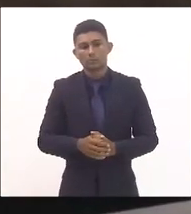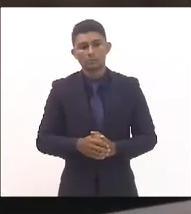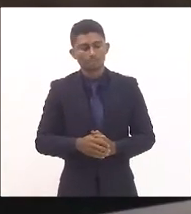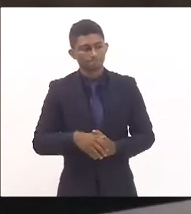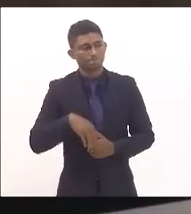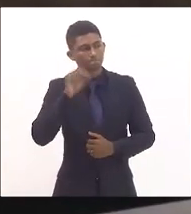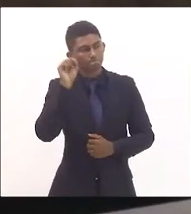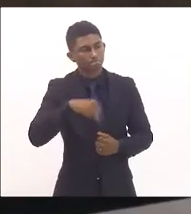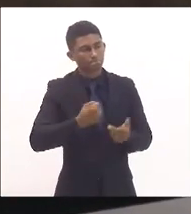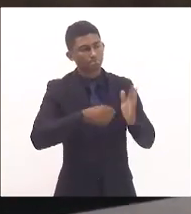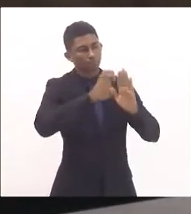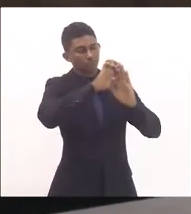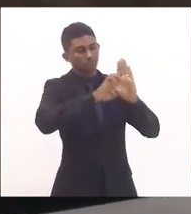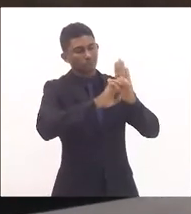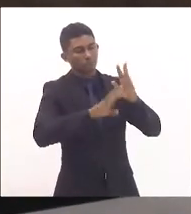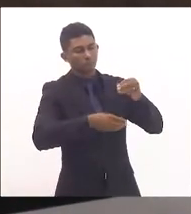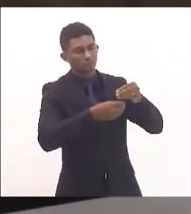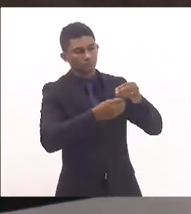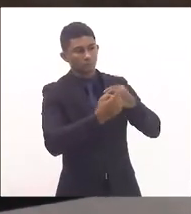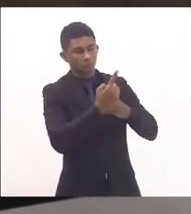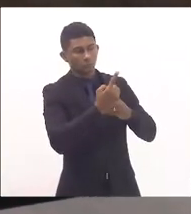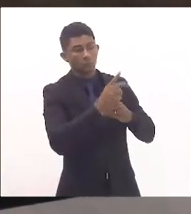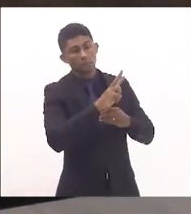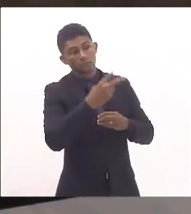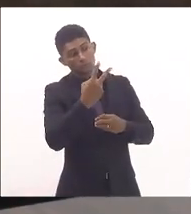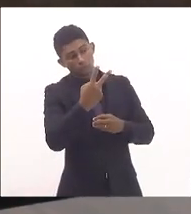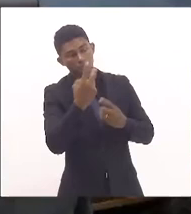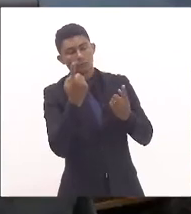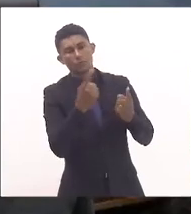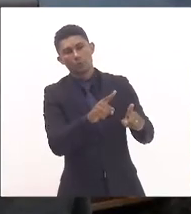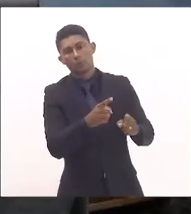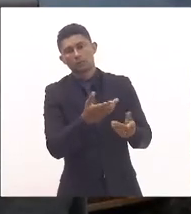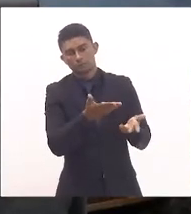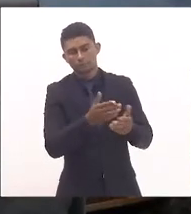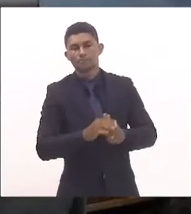Favorável com subemenda à emenda 1 e contrário à emenda 2.